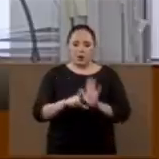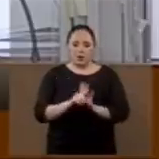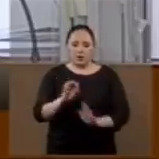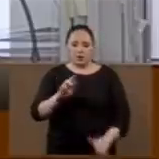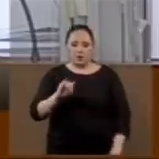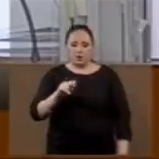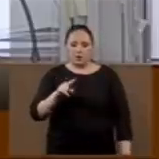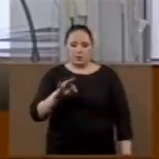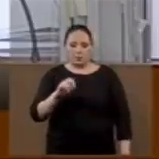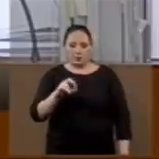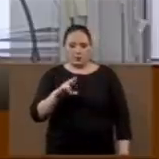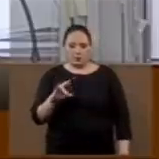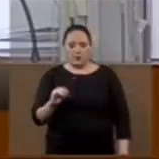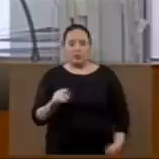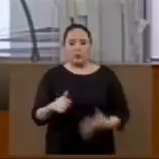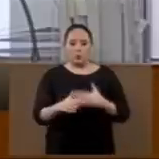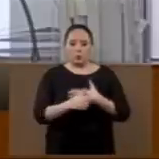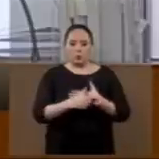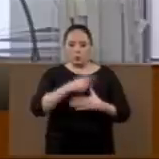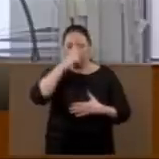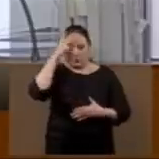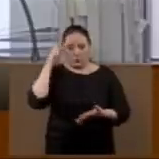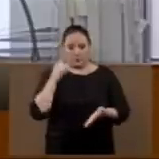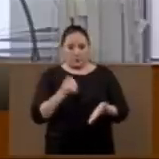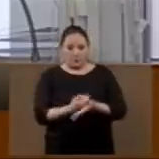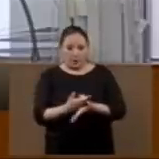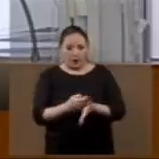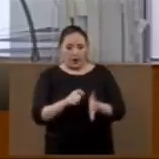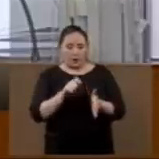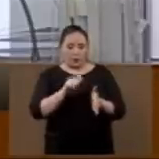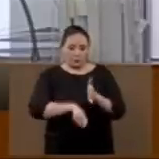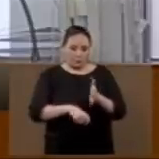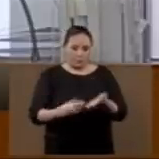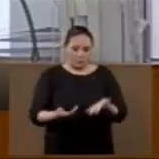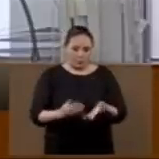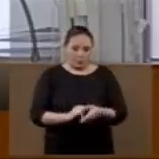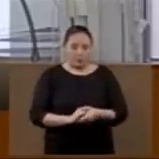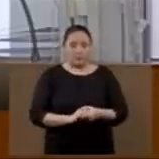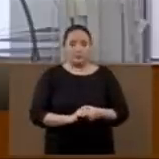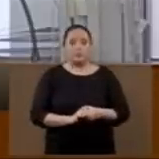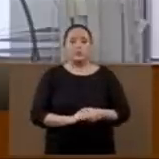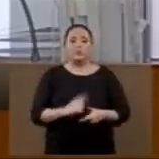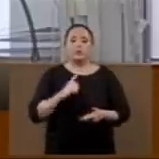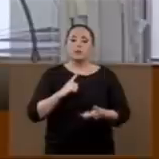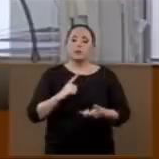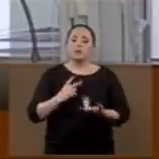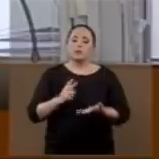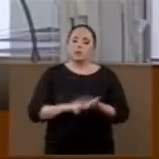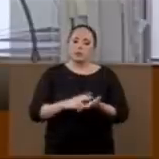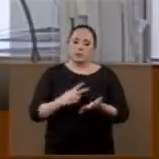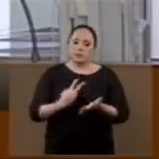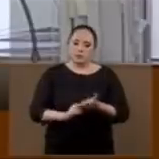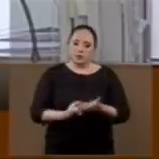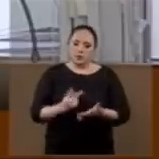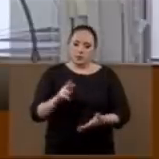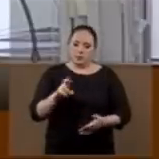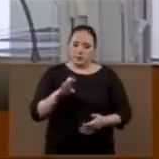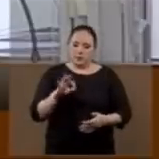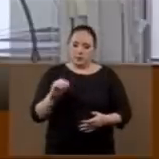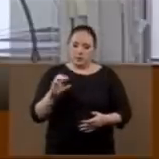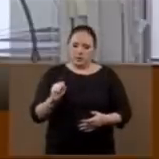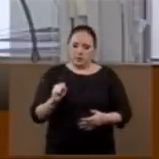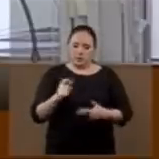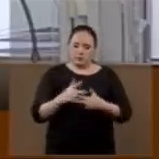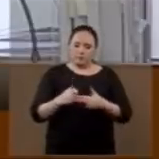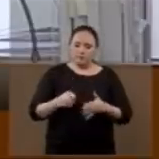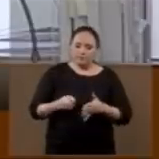jurisdição com o dever do contribuinte de cumprir suas obrigações tributárias. Embora a interpretação estrita dos preceitos normativos